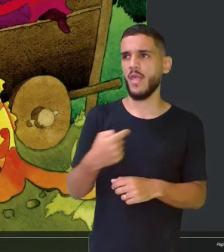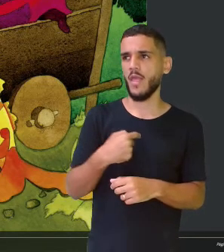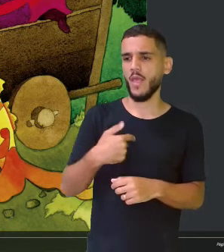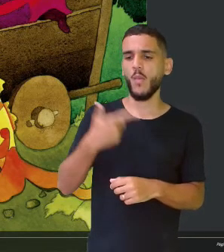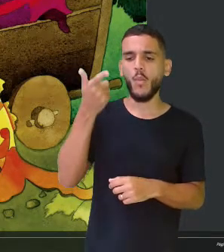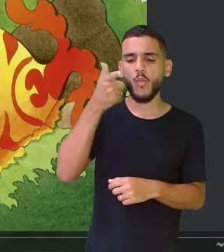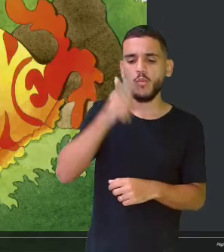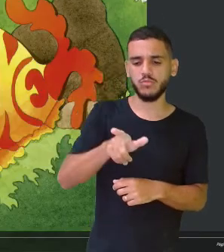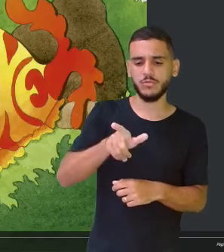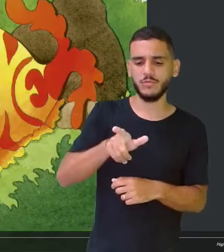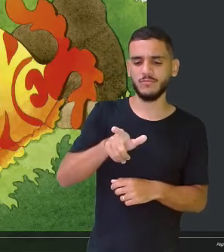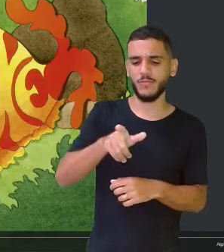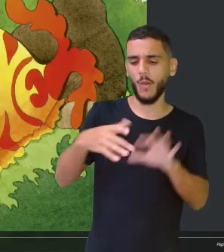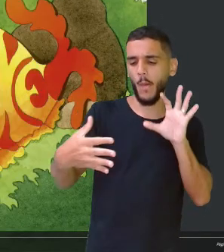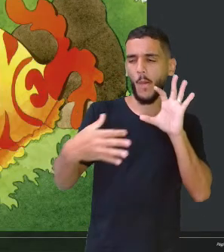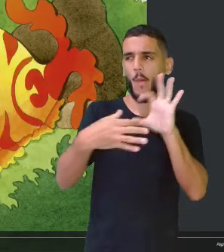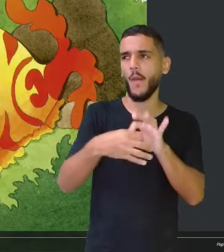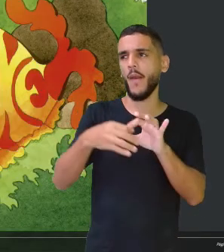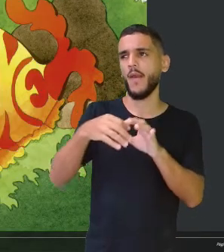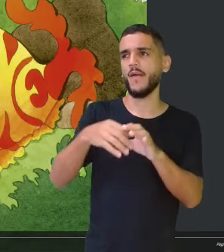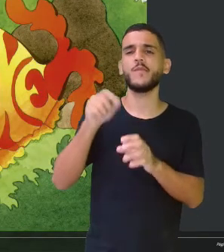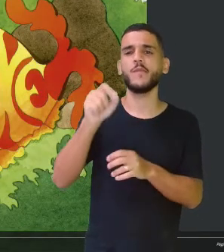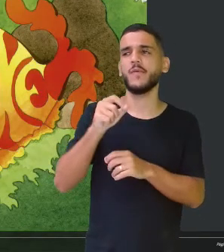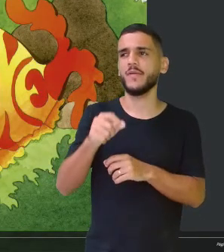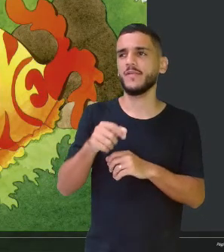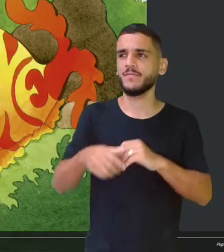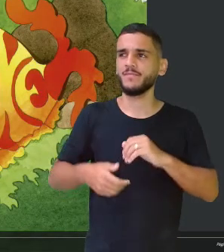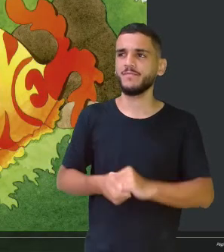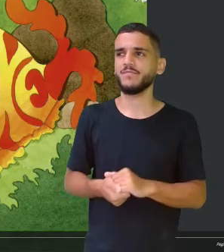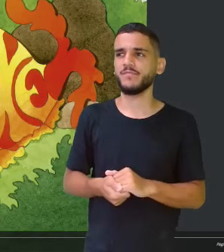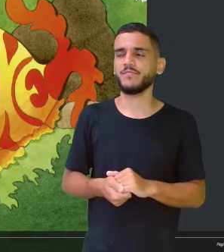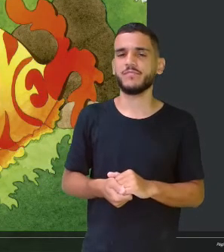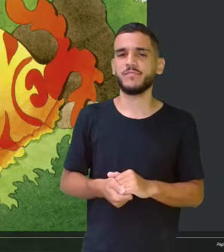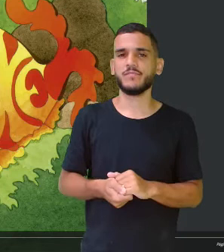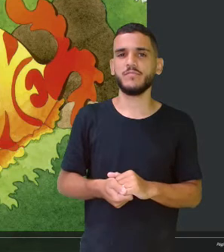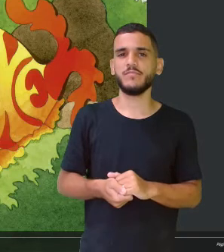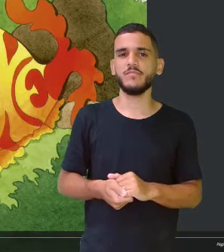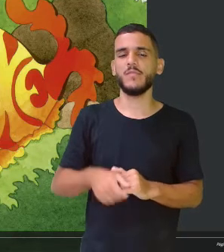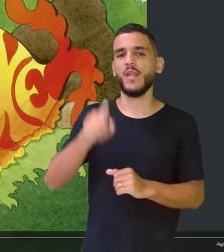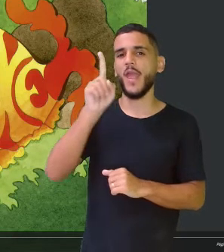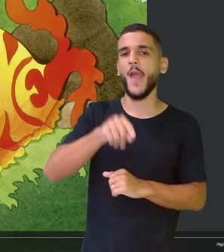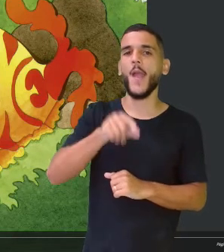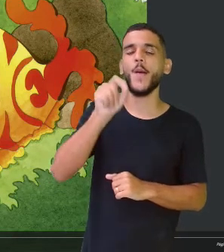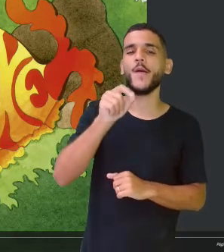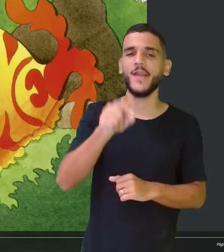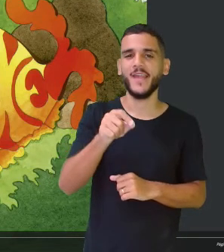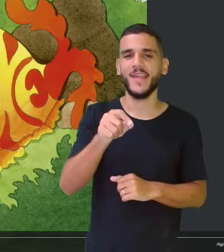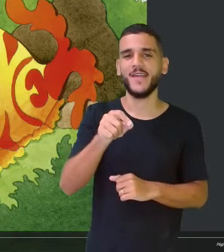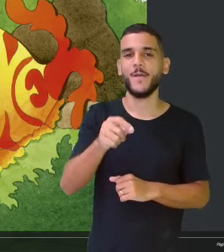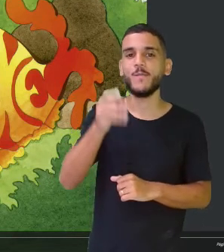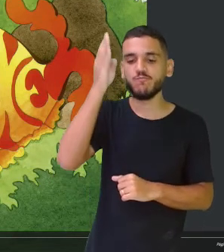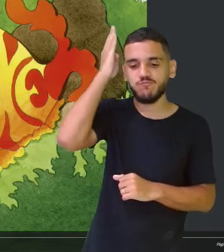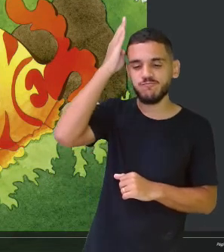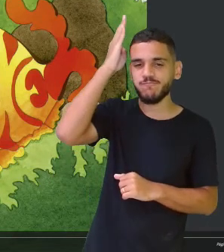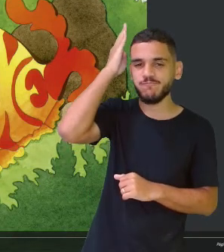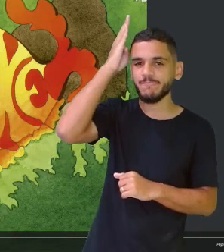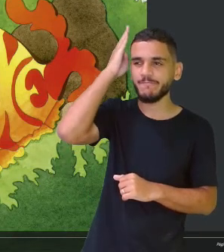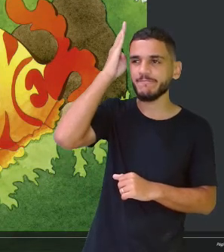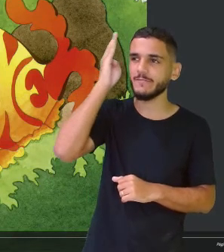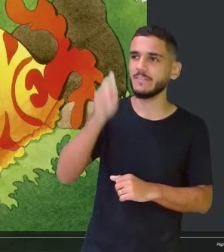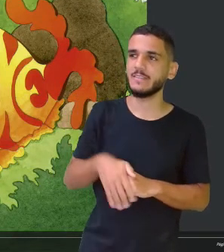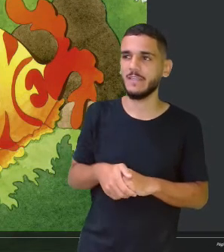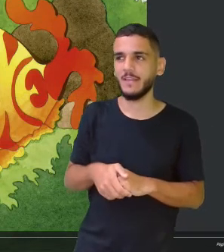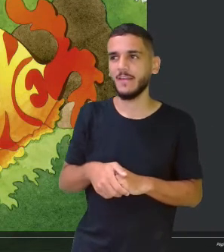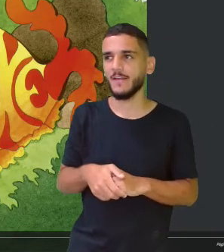feixe. Olha, e quem terá sido? Era um burrico de voz grossa. Colocou o feixe de lenha na carroça com a